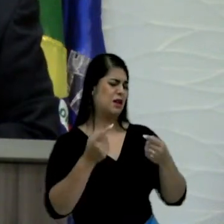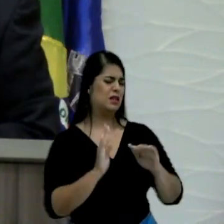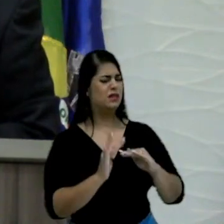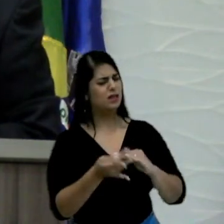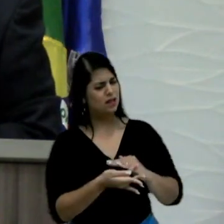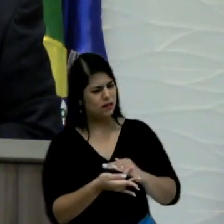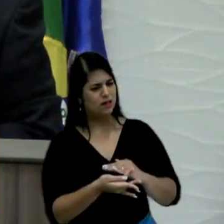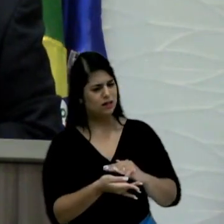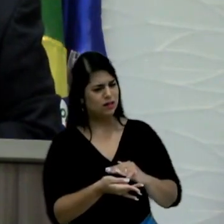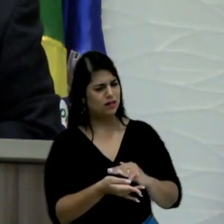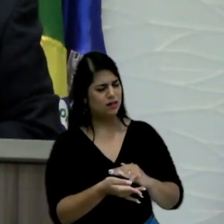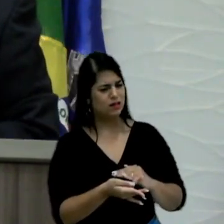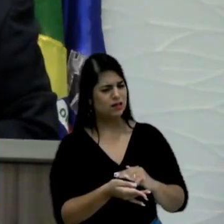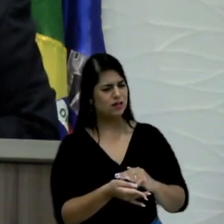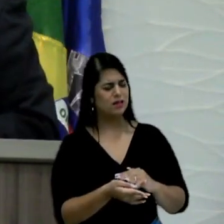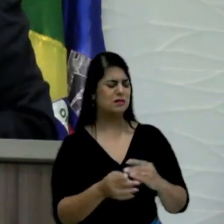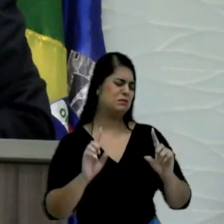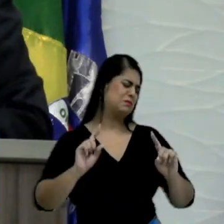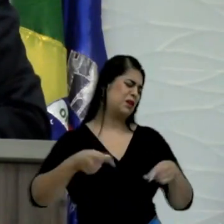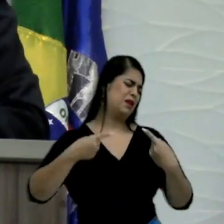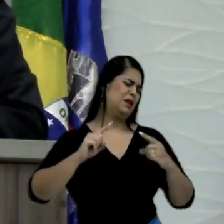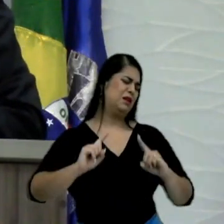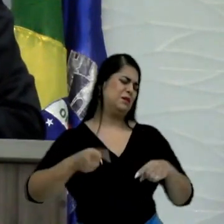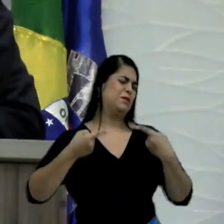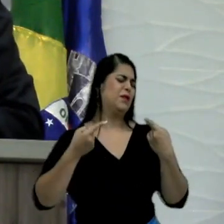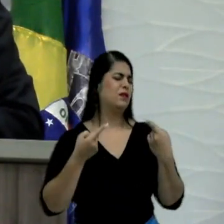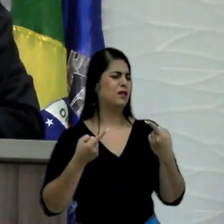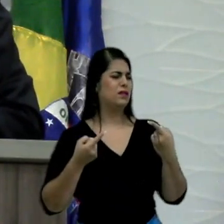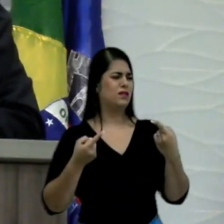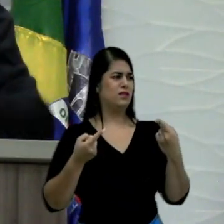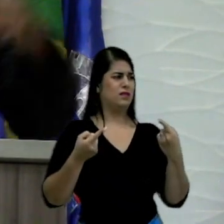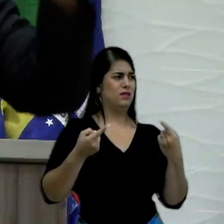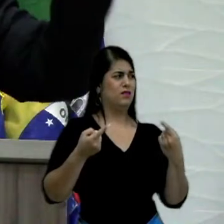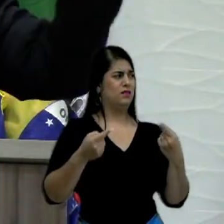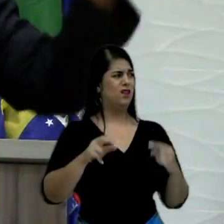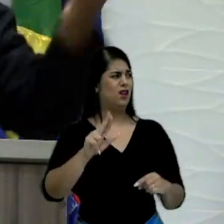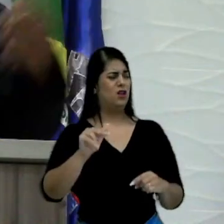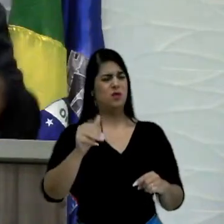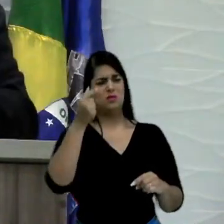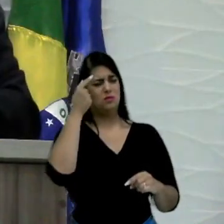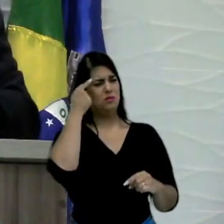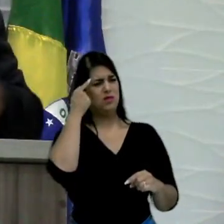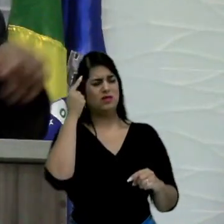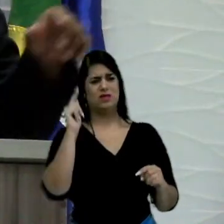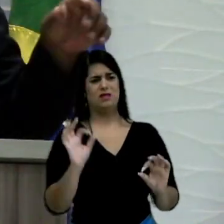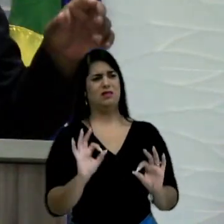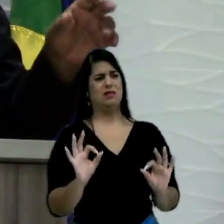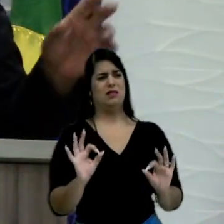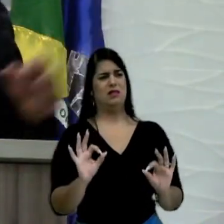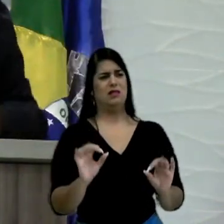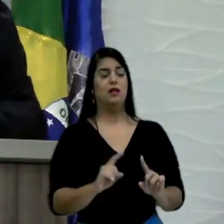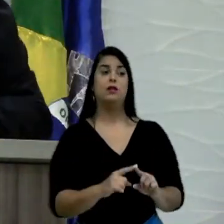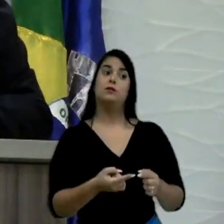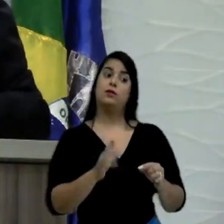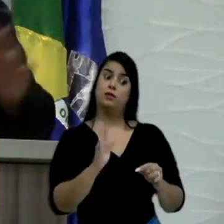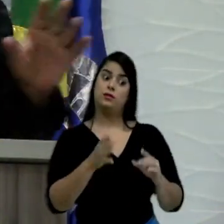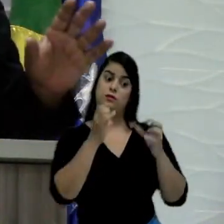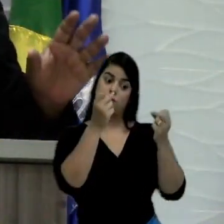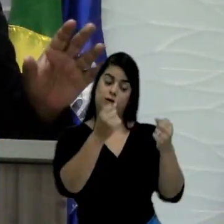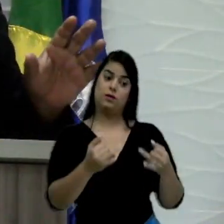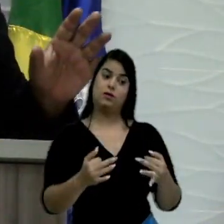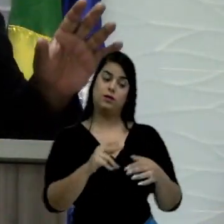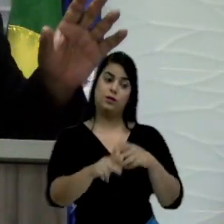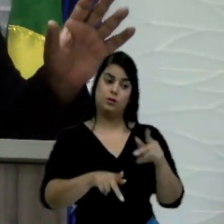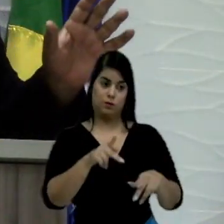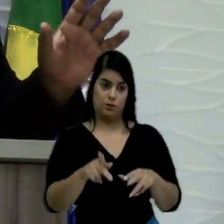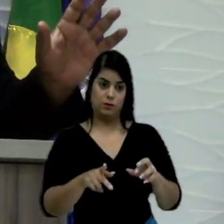sociais, atacado, de coisas que eu nunca pensei nem fazer, mas aqui eu já preveni o povo. Digo, olha, se por